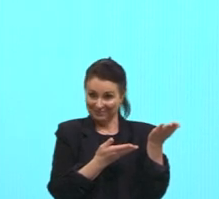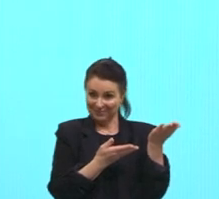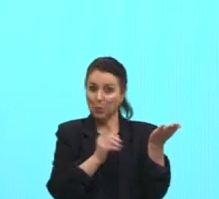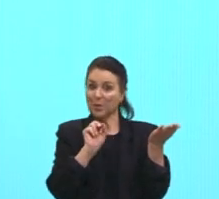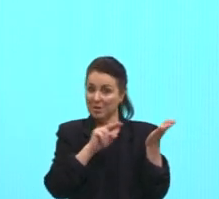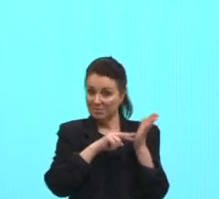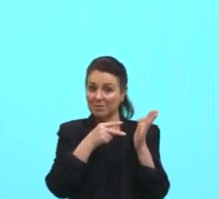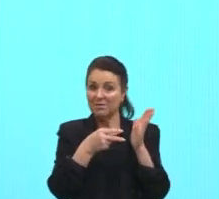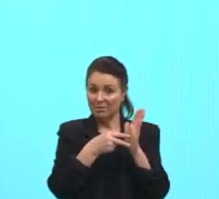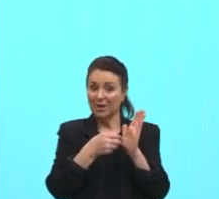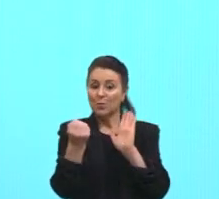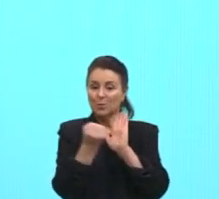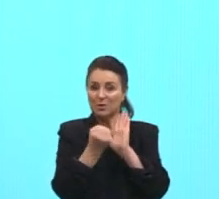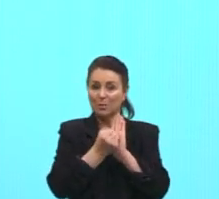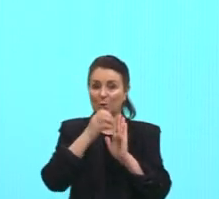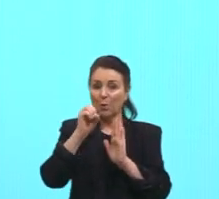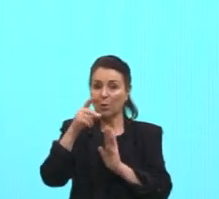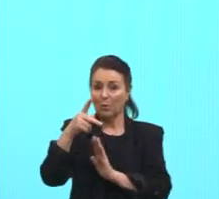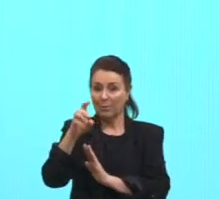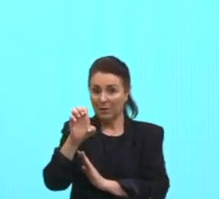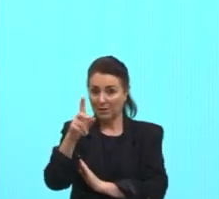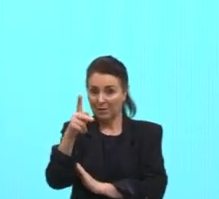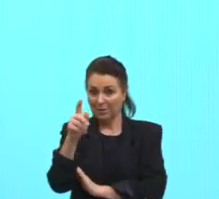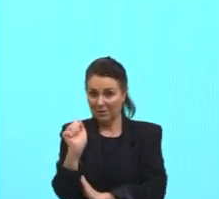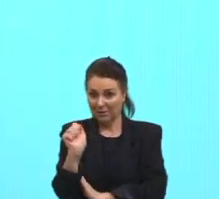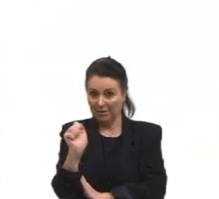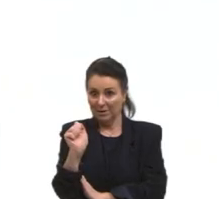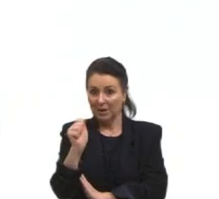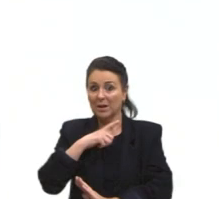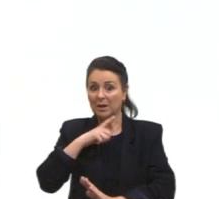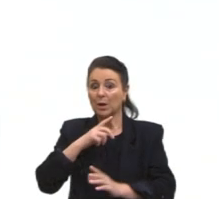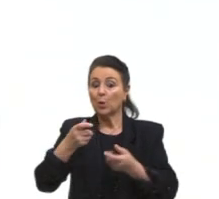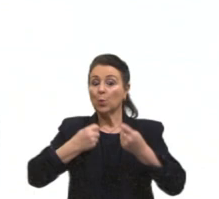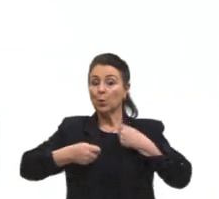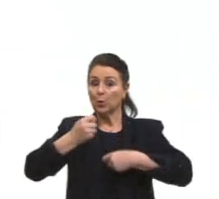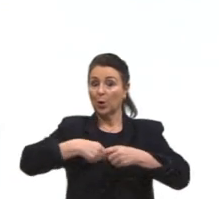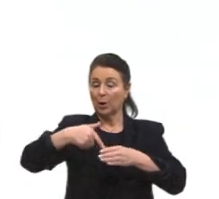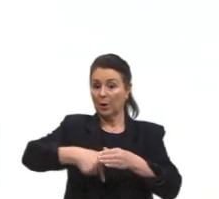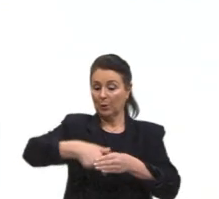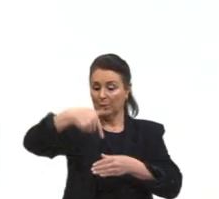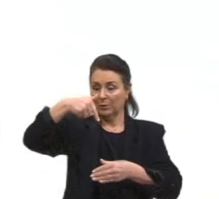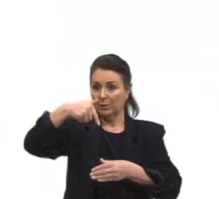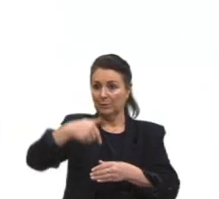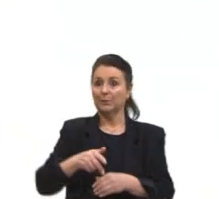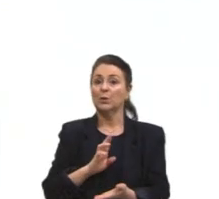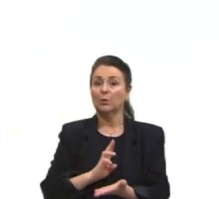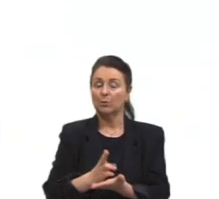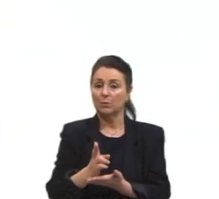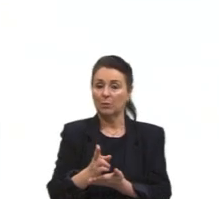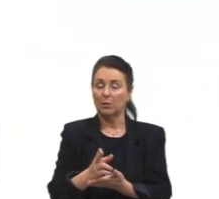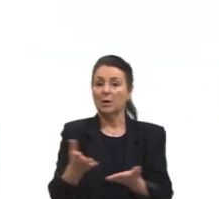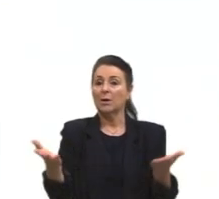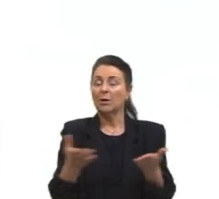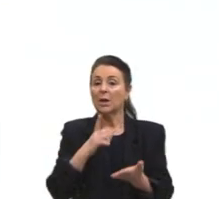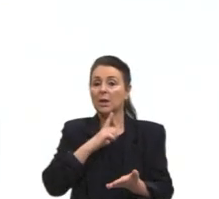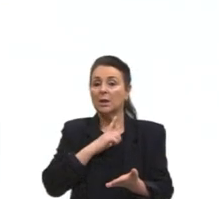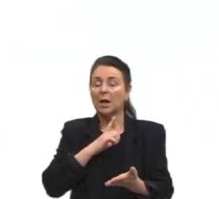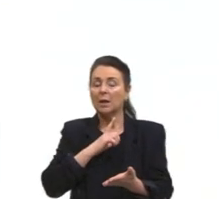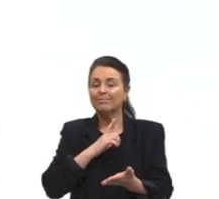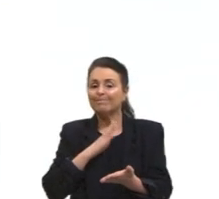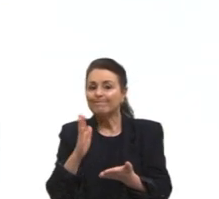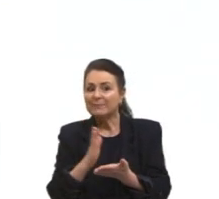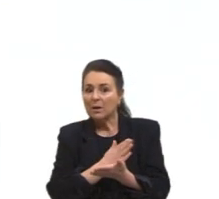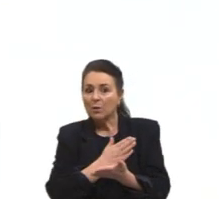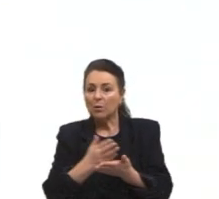gurizada Então essa é a relação aí que nós temos Vamos passar mais um E aí nós temos algumas questões